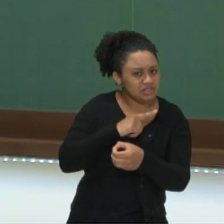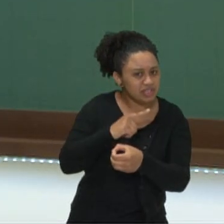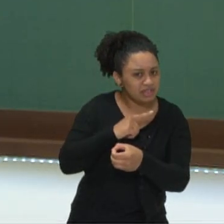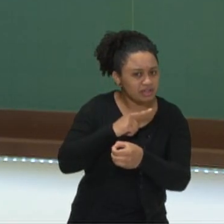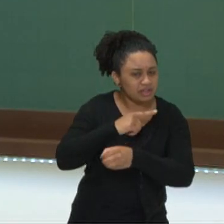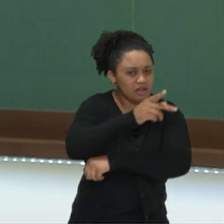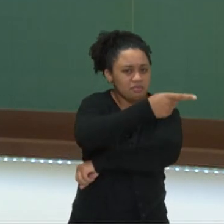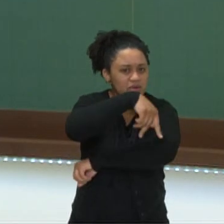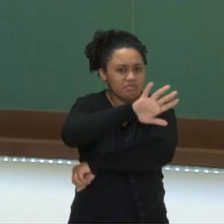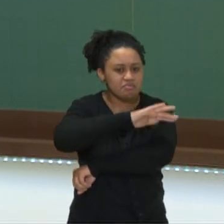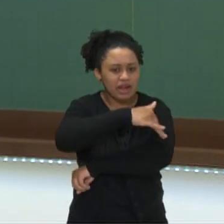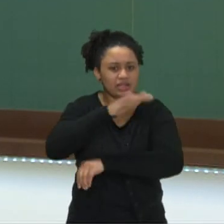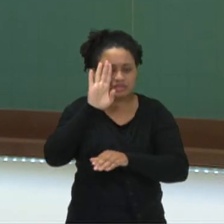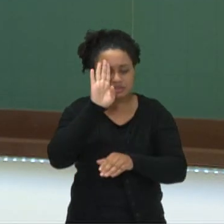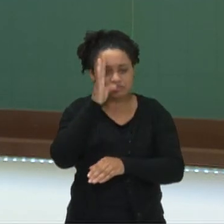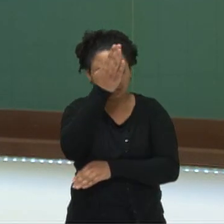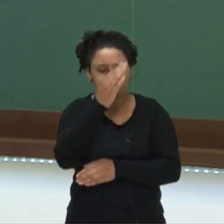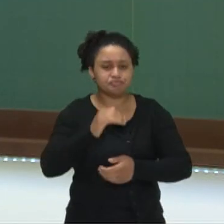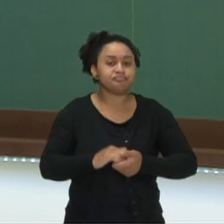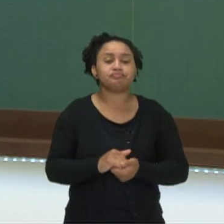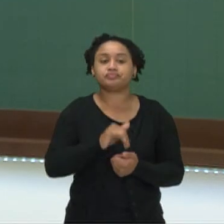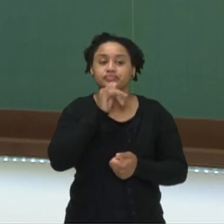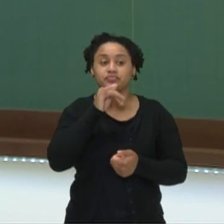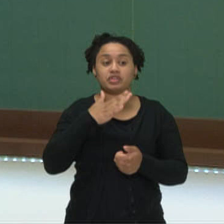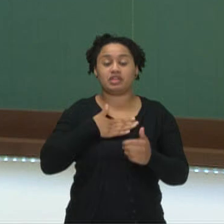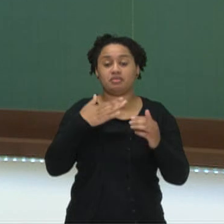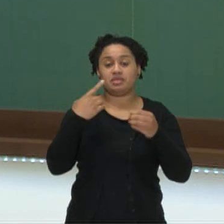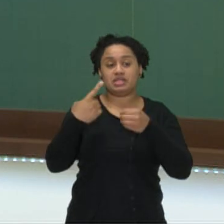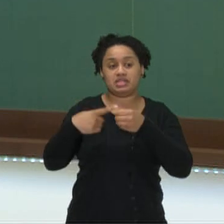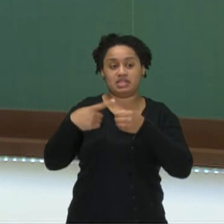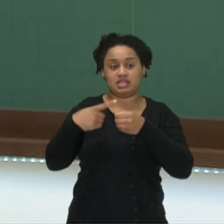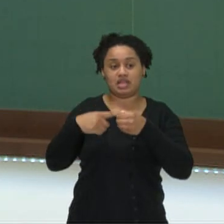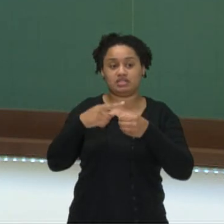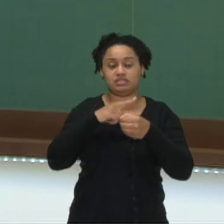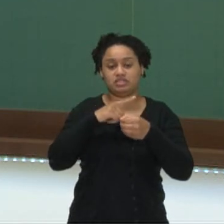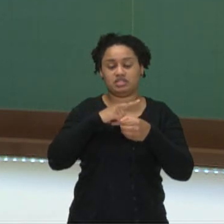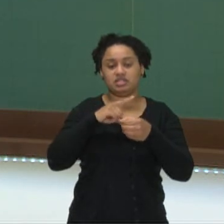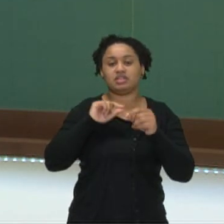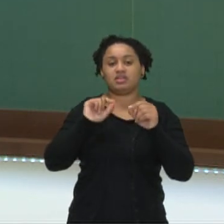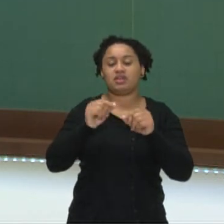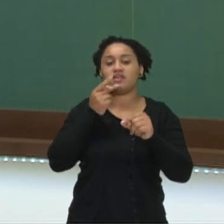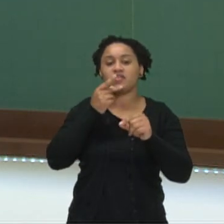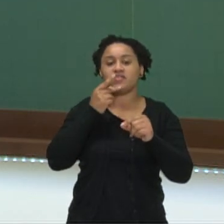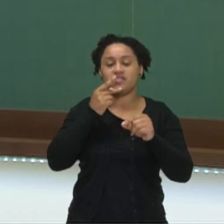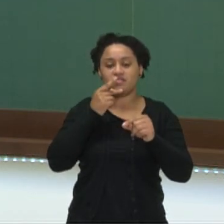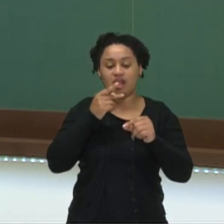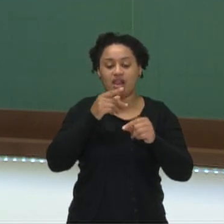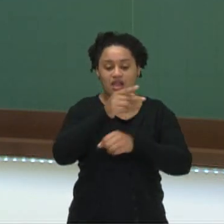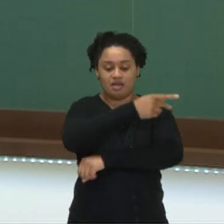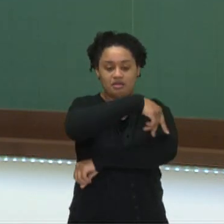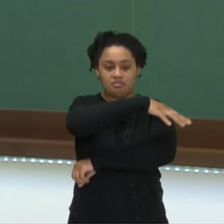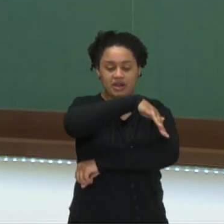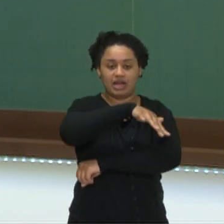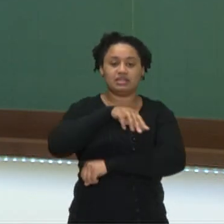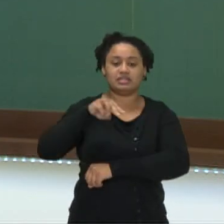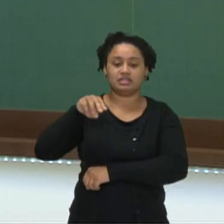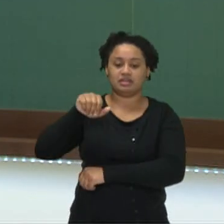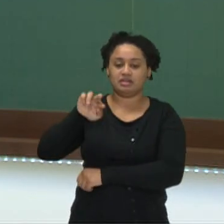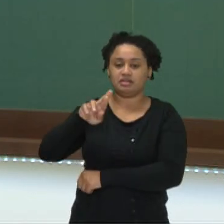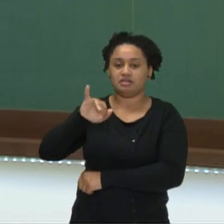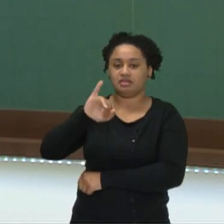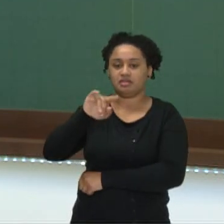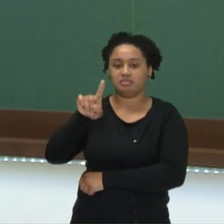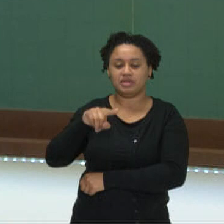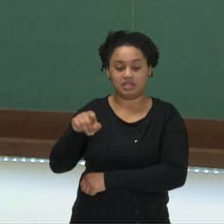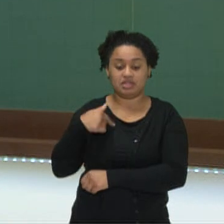Você já foi na praça, por exemplo, na minha cidade tem a gente chama de Praça da Matriz, que é a cidade em que você vai lá, tem